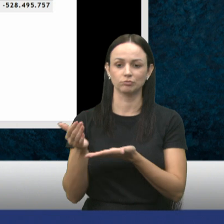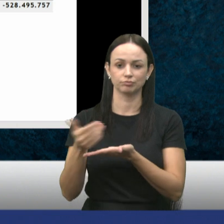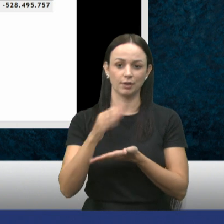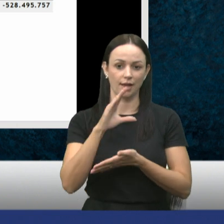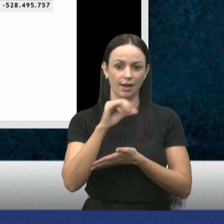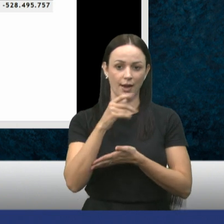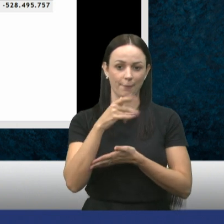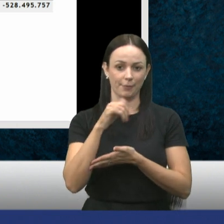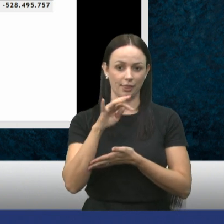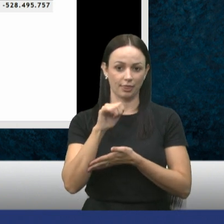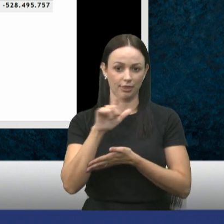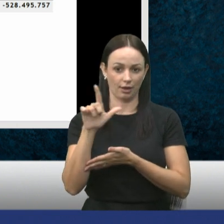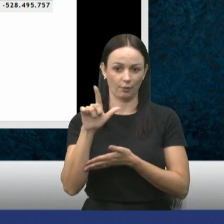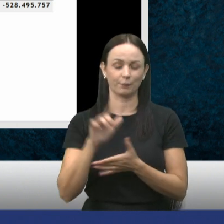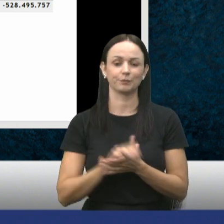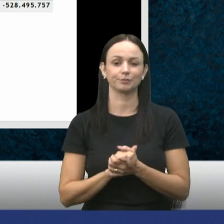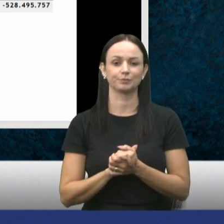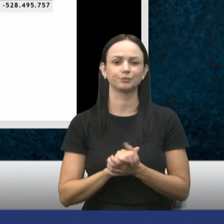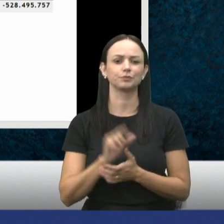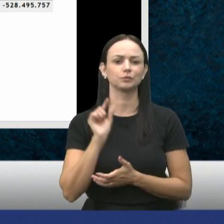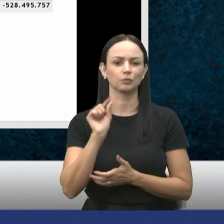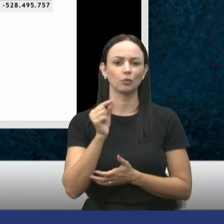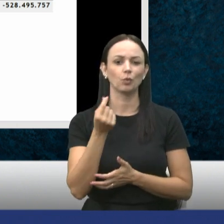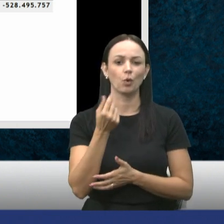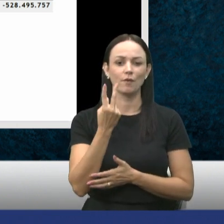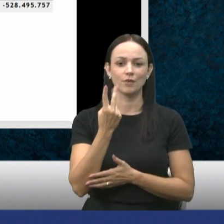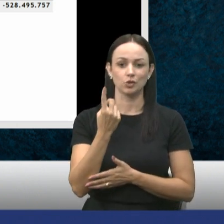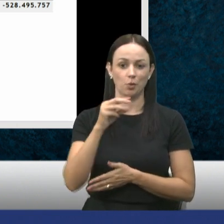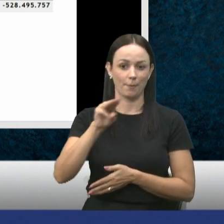capital, teve uma previsão de